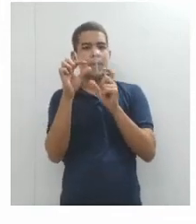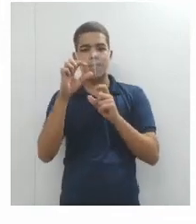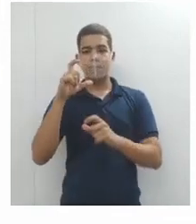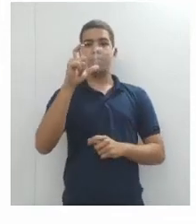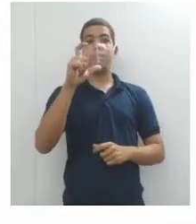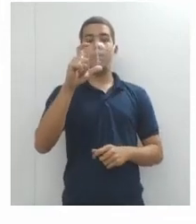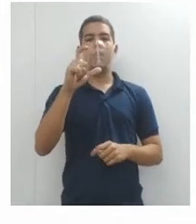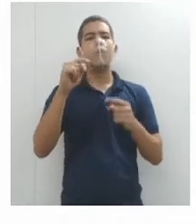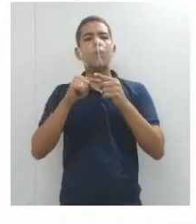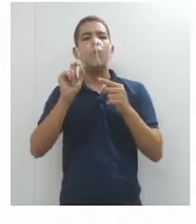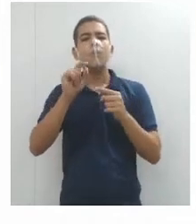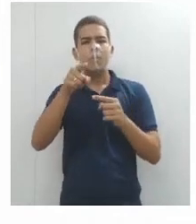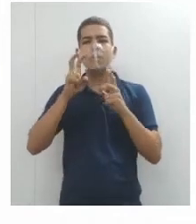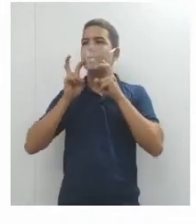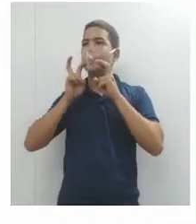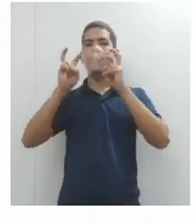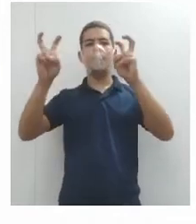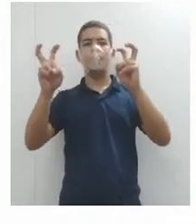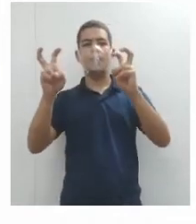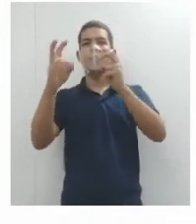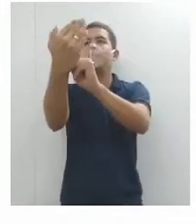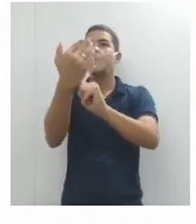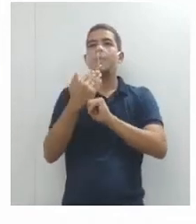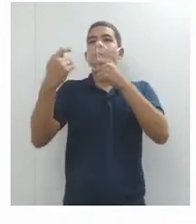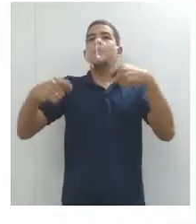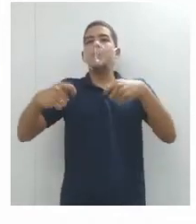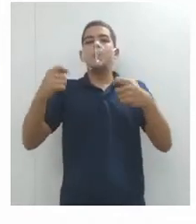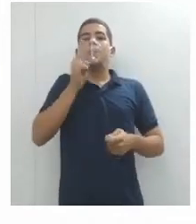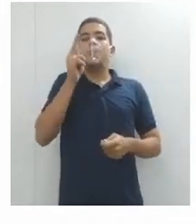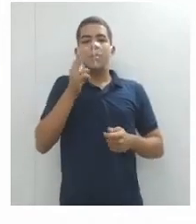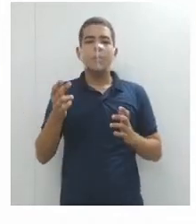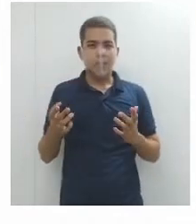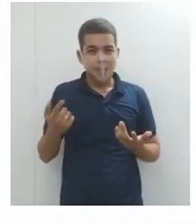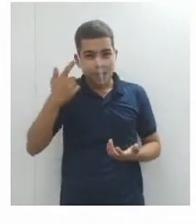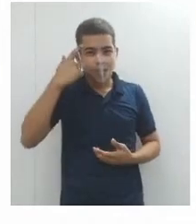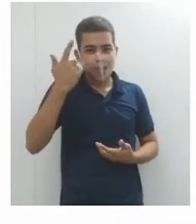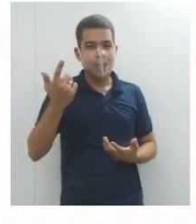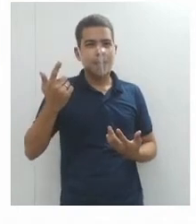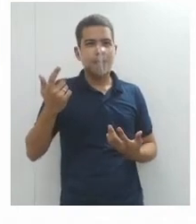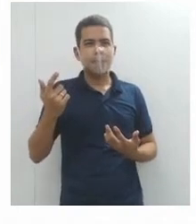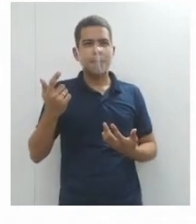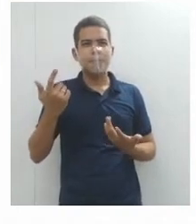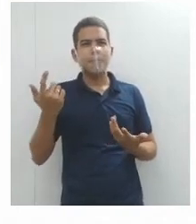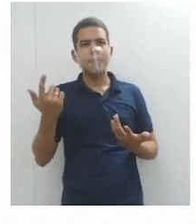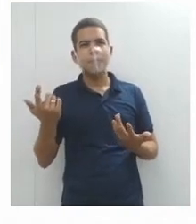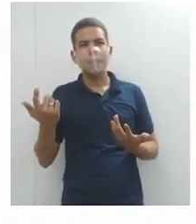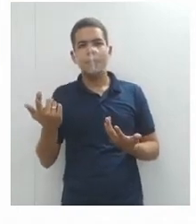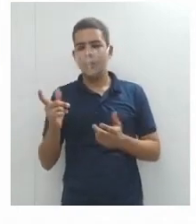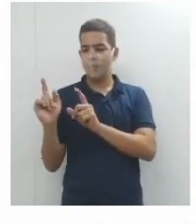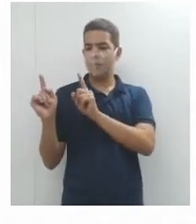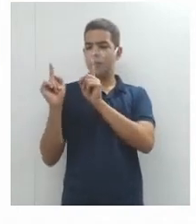está gritando, né? Então, a palavra toda com letra maiúscula, tá certo? Então, nesse